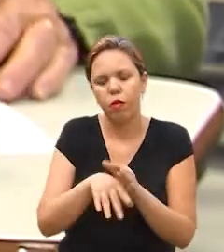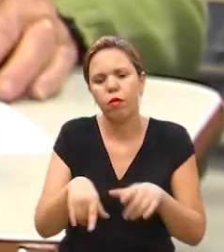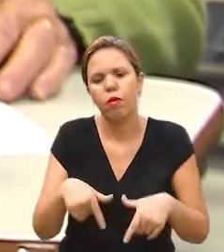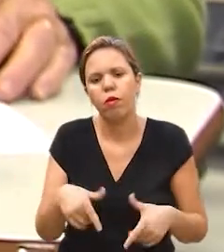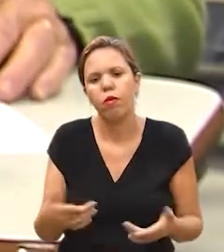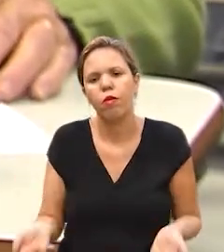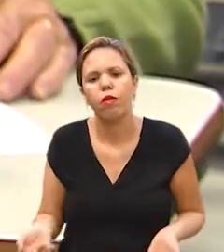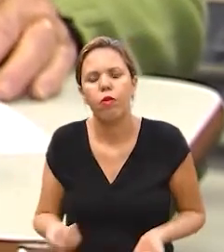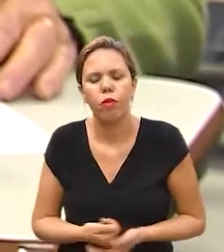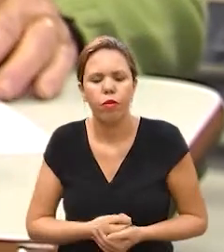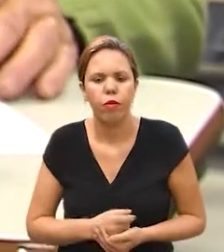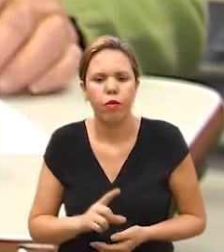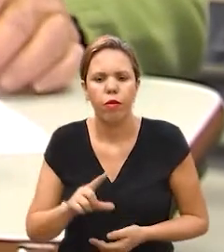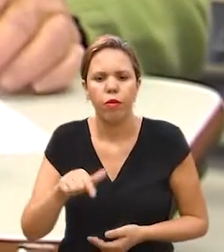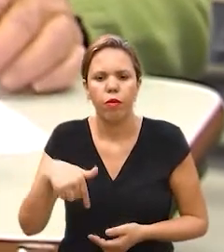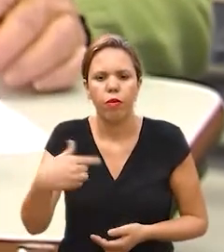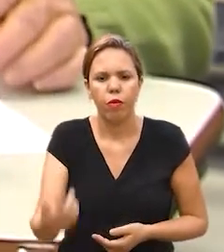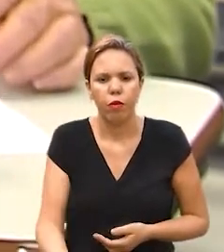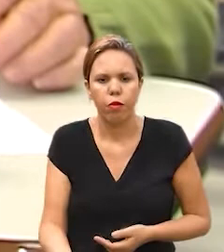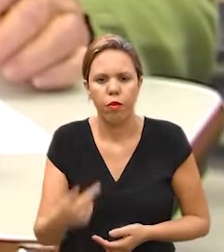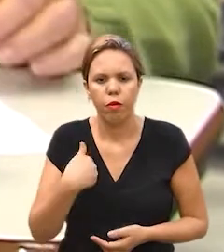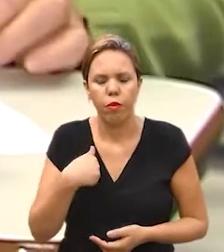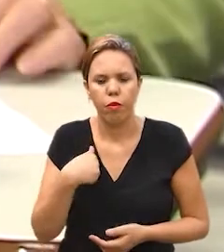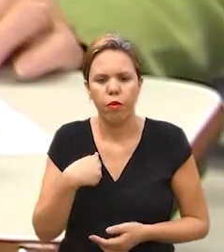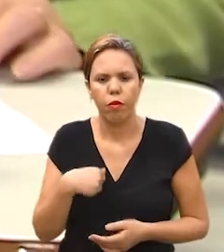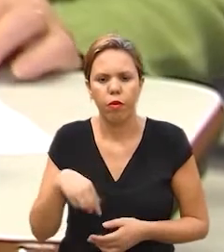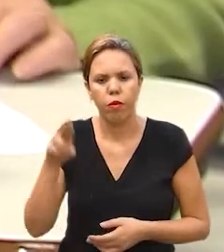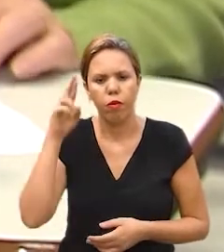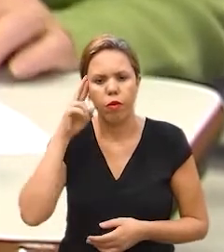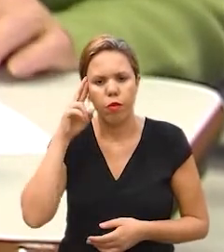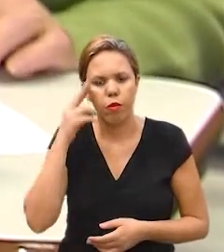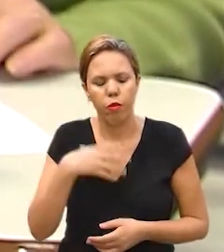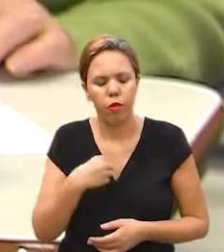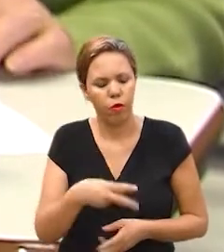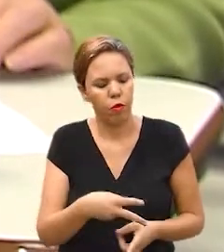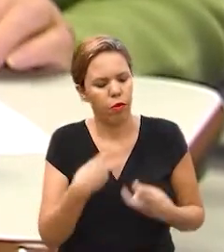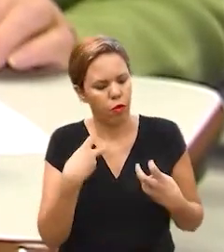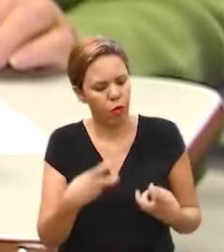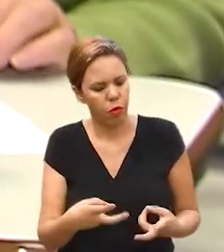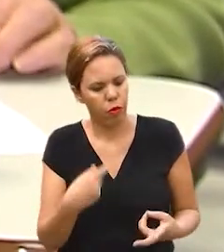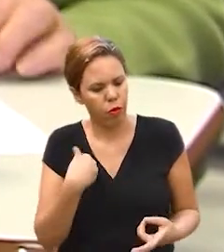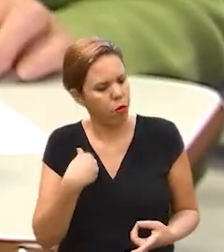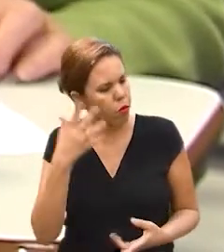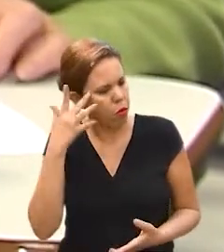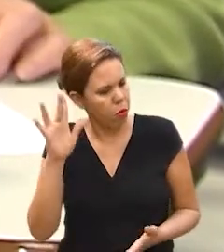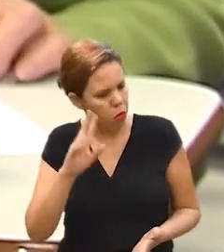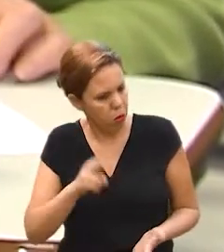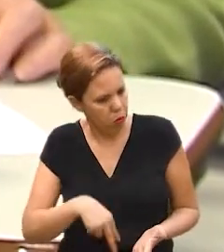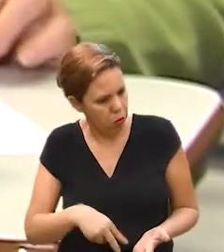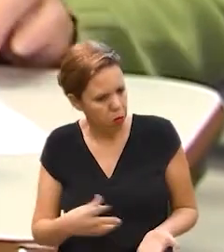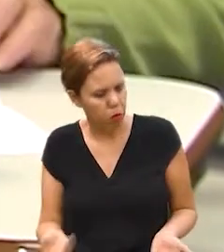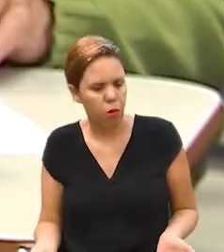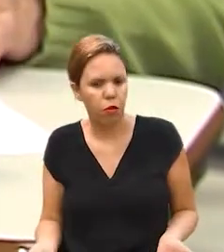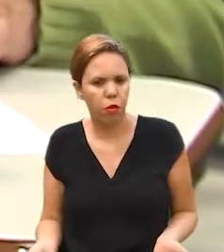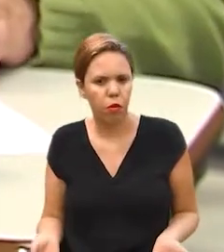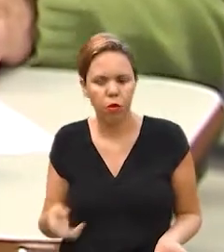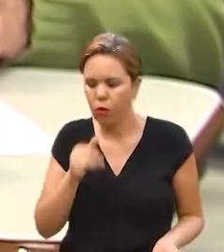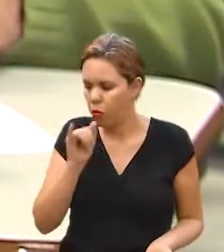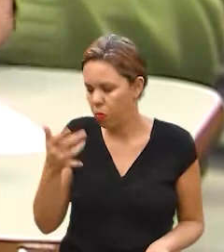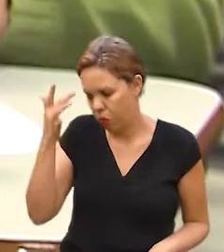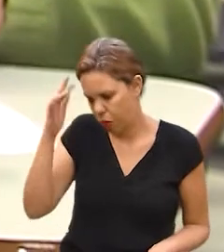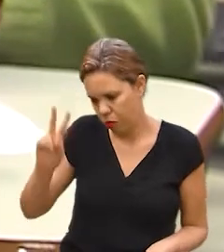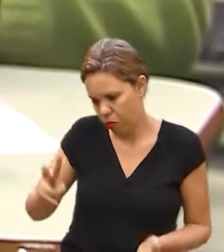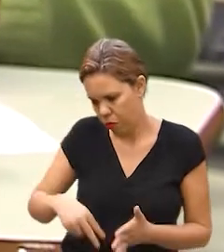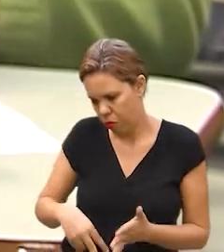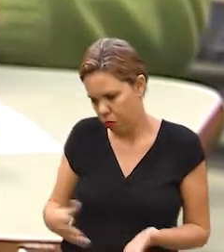né? E aí depois que a minha patroa, o filho da minha patroa, percebeu que eu não sabia ler, né? Eu falei para ele que eu não sabia